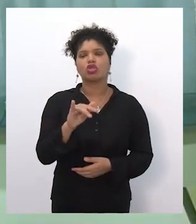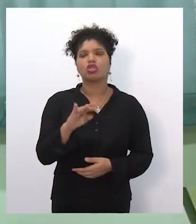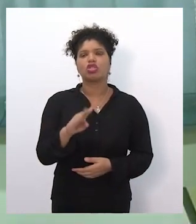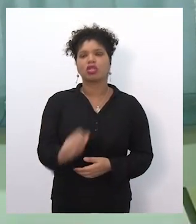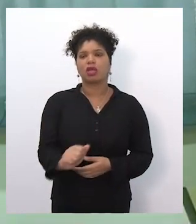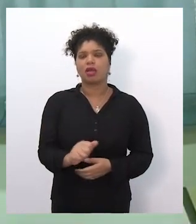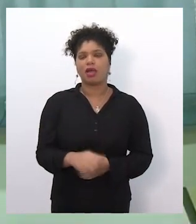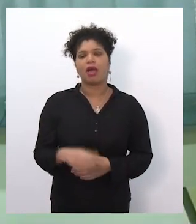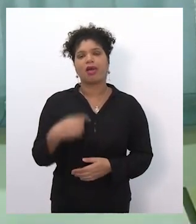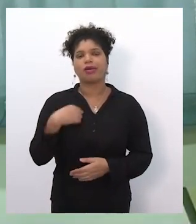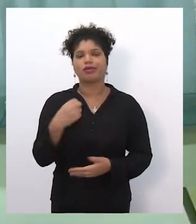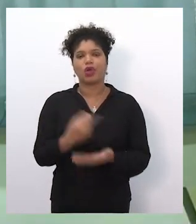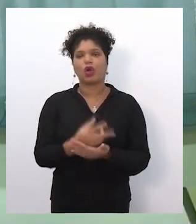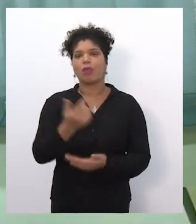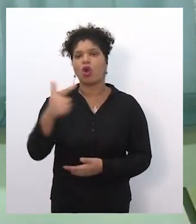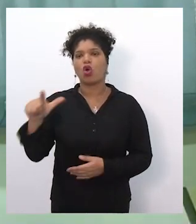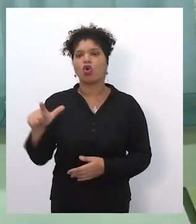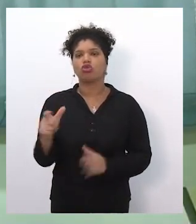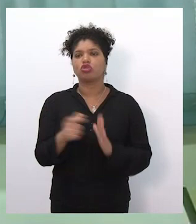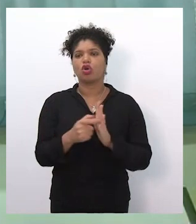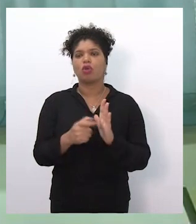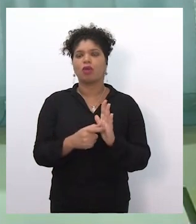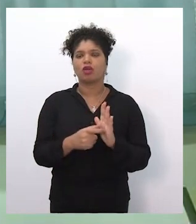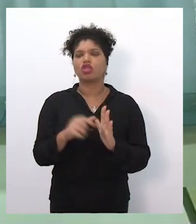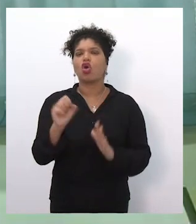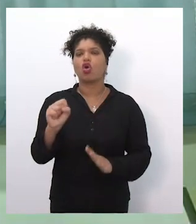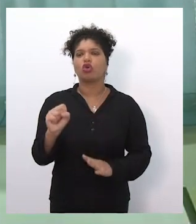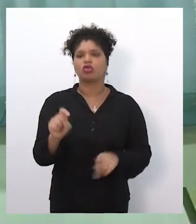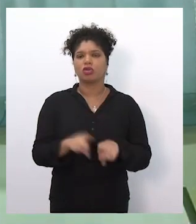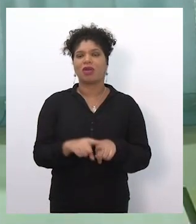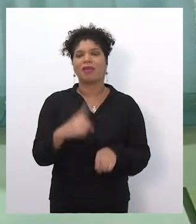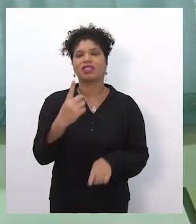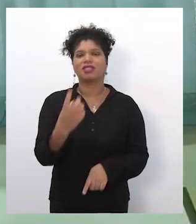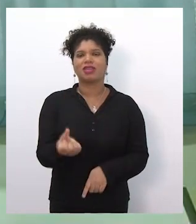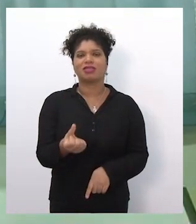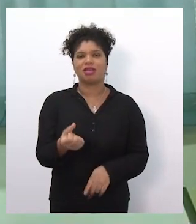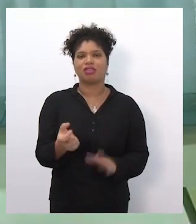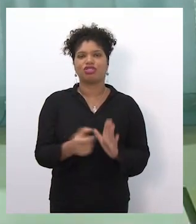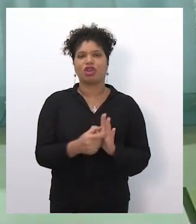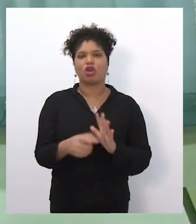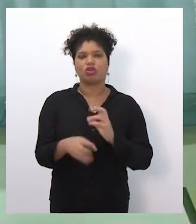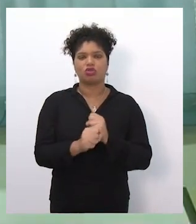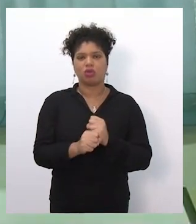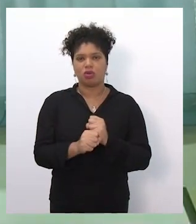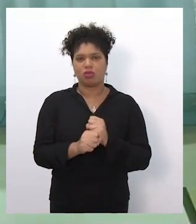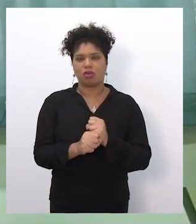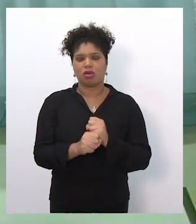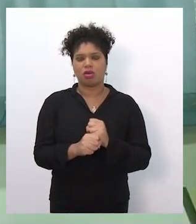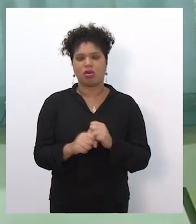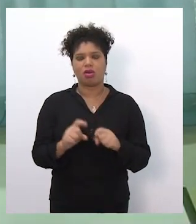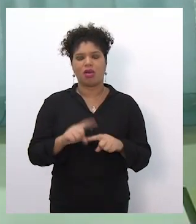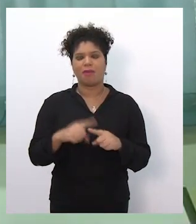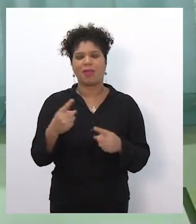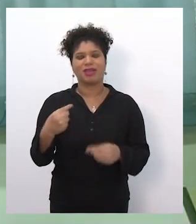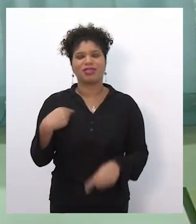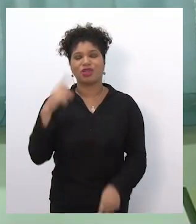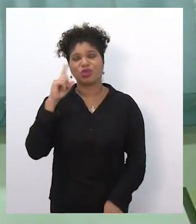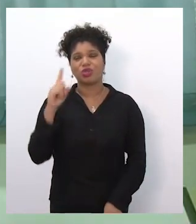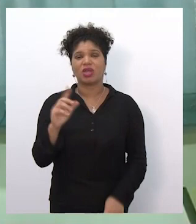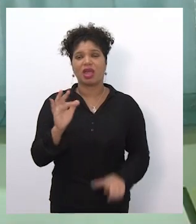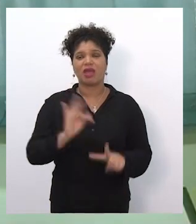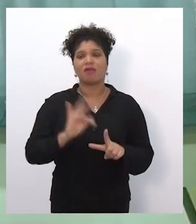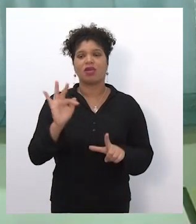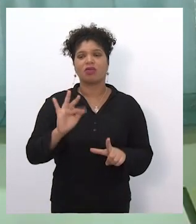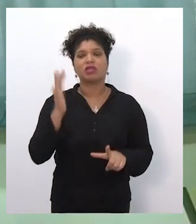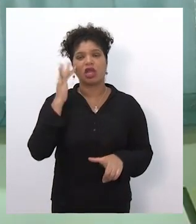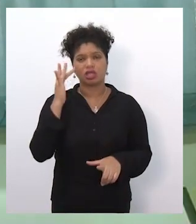eu compro um outro pente de memória de 8 GB, eu vou ter 16 GB, né? Mas eu não me atentei a essa frequência, pode